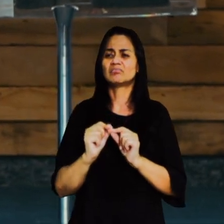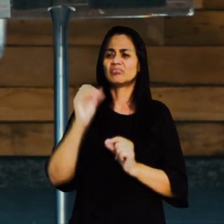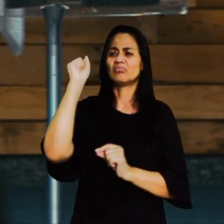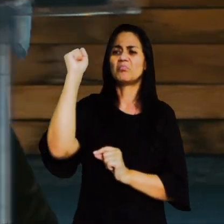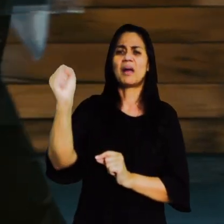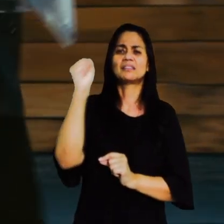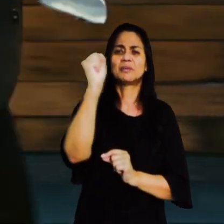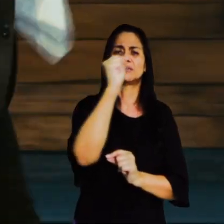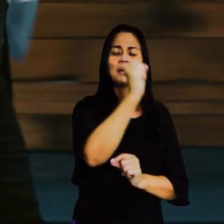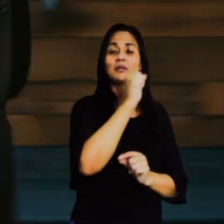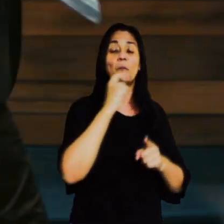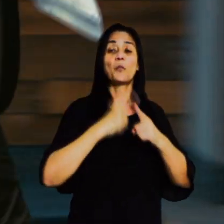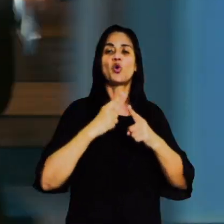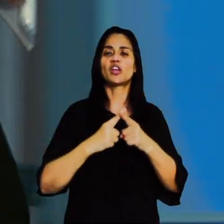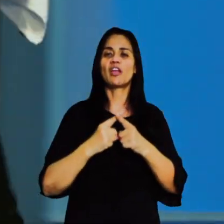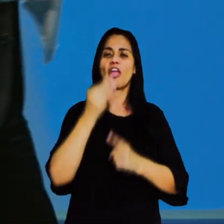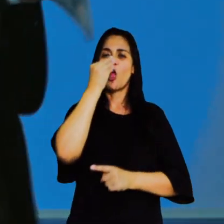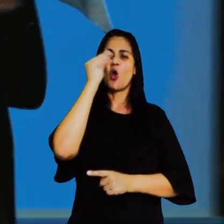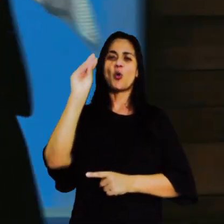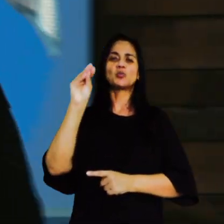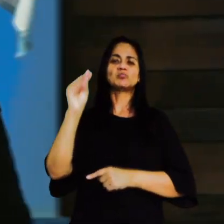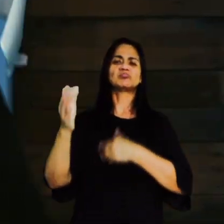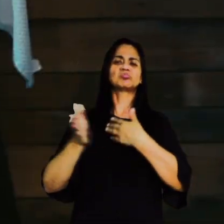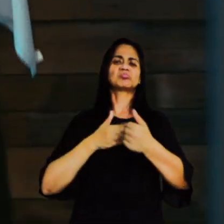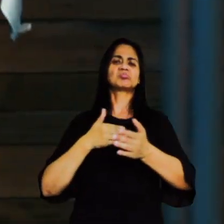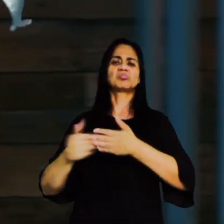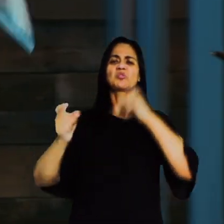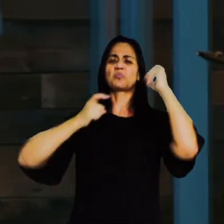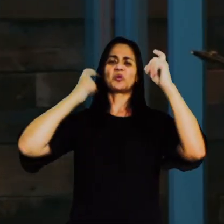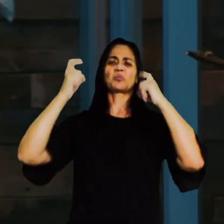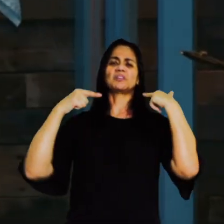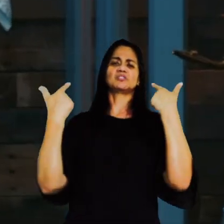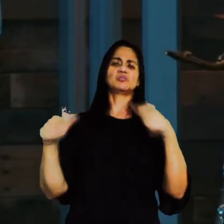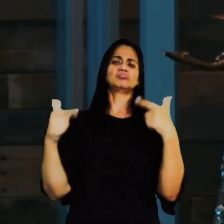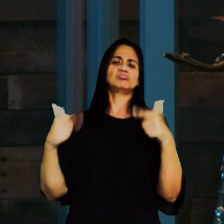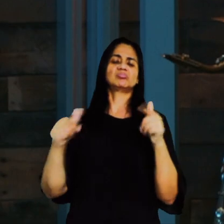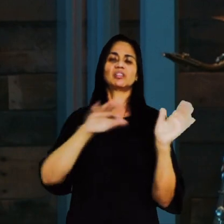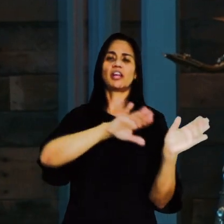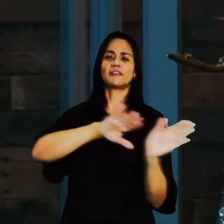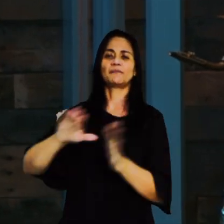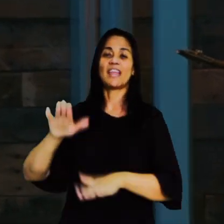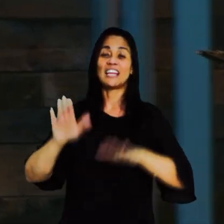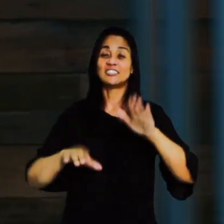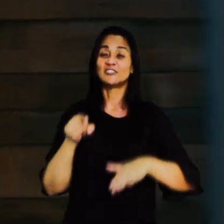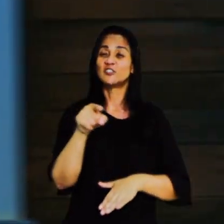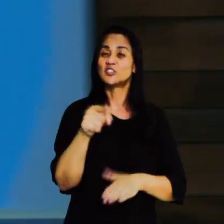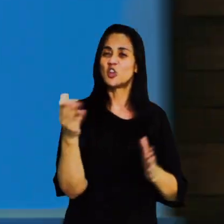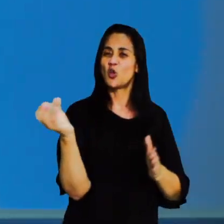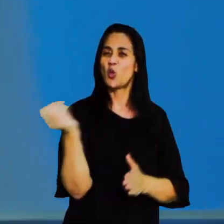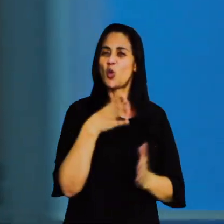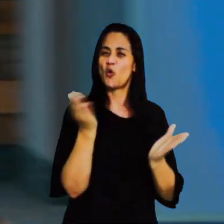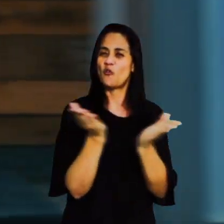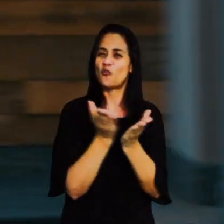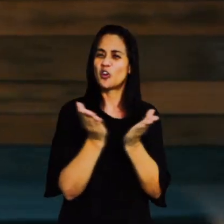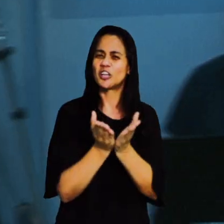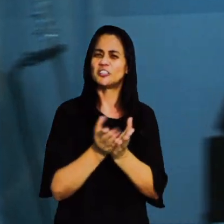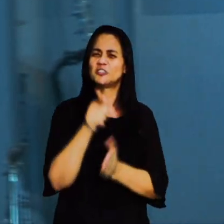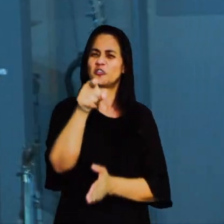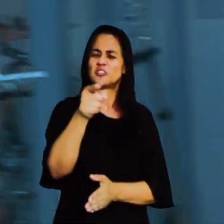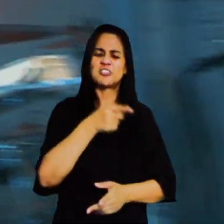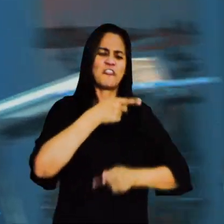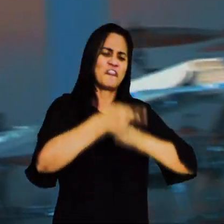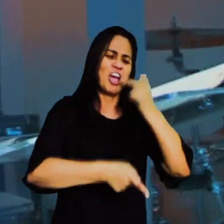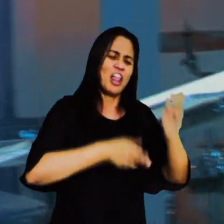atitudes. Muitas vezes você pega um novo convertido e fala um monte de besteira para ele, achando que ele tem condições de segurar, e ele não